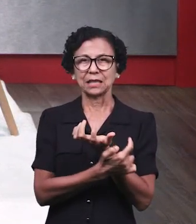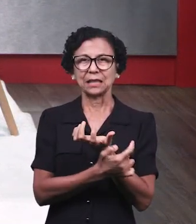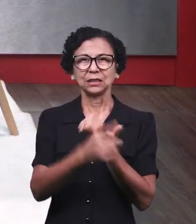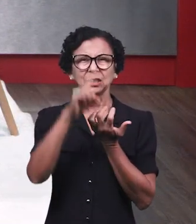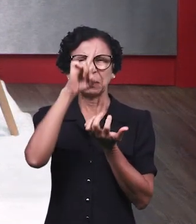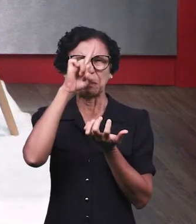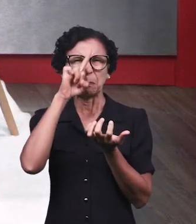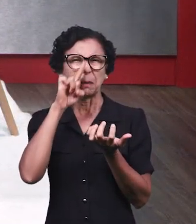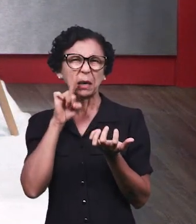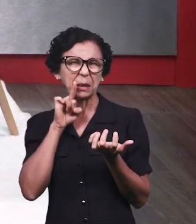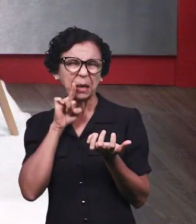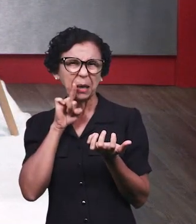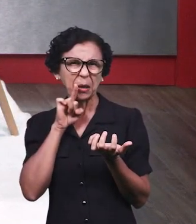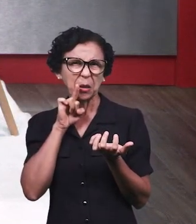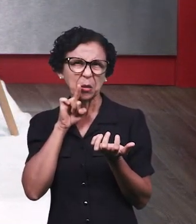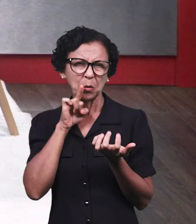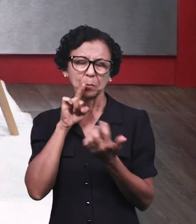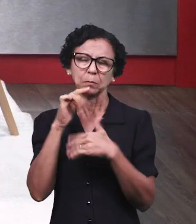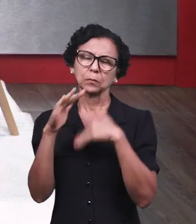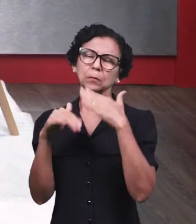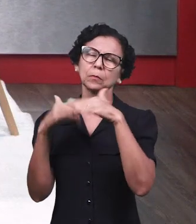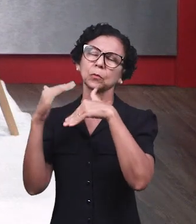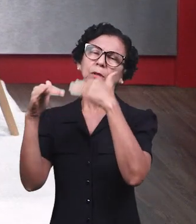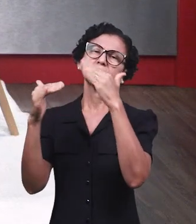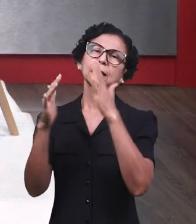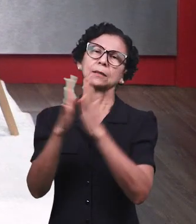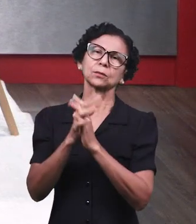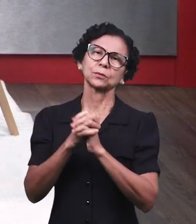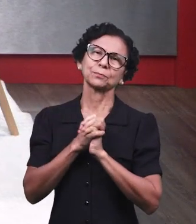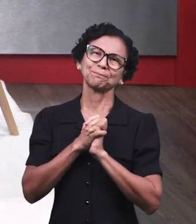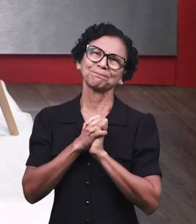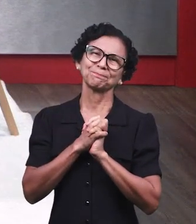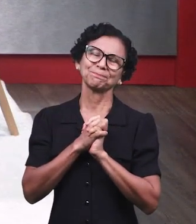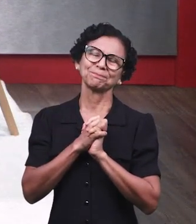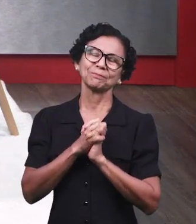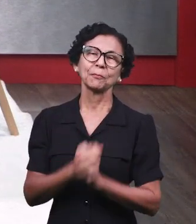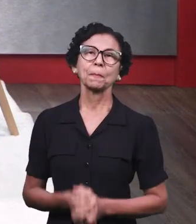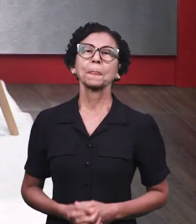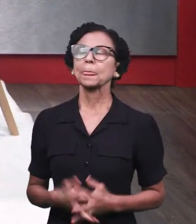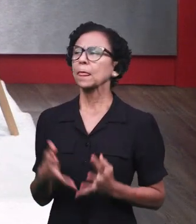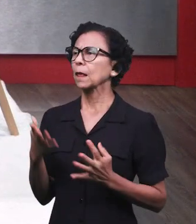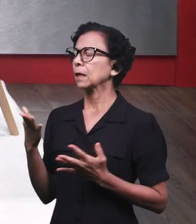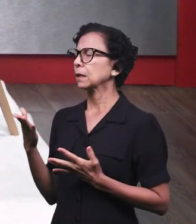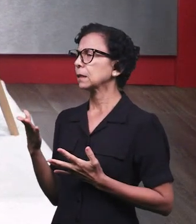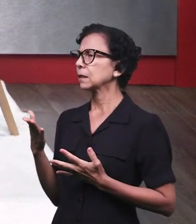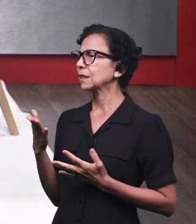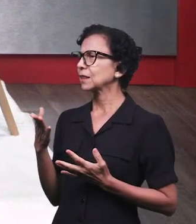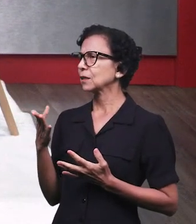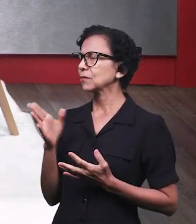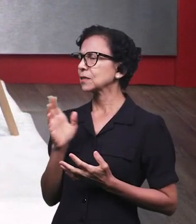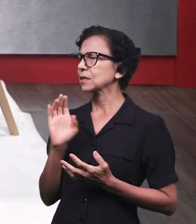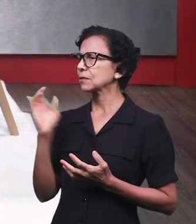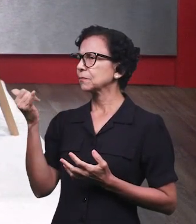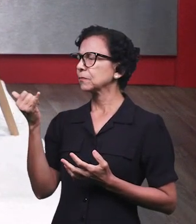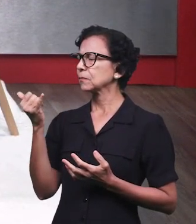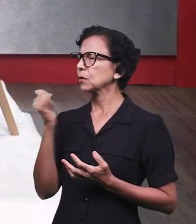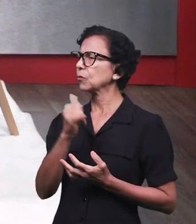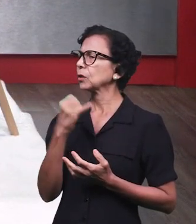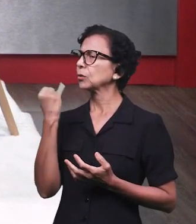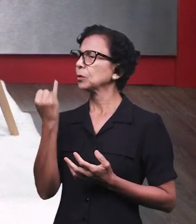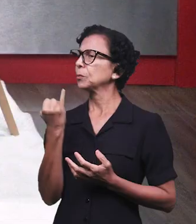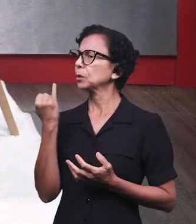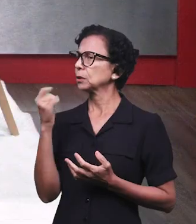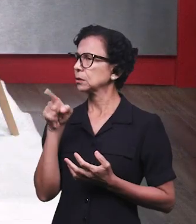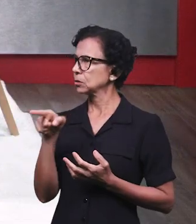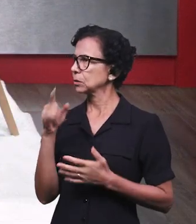um processo, mas o resultado vale todo esse processo. Então, doutora Gabriela, uma palavra que você disse que eu achei